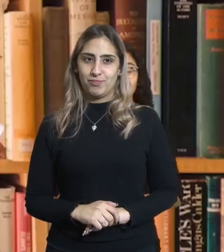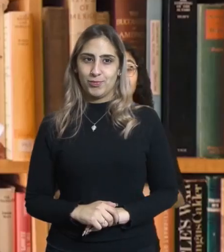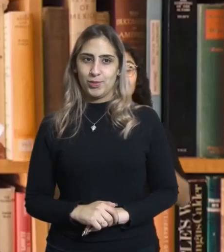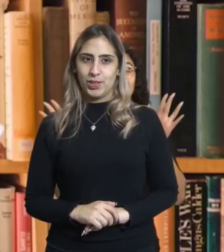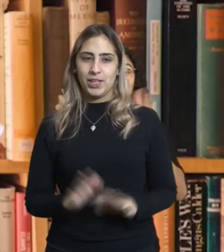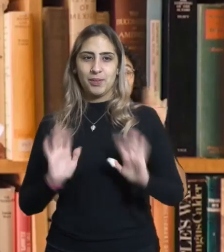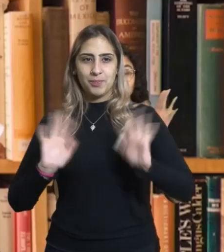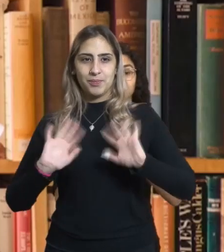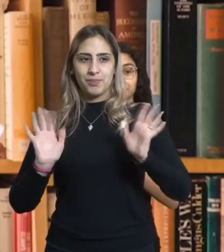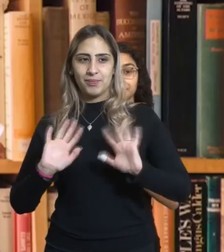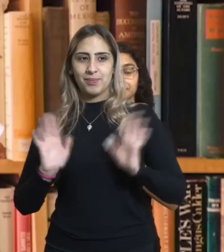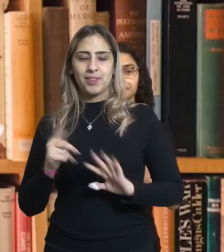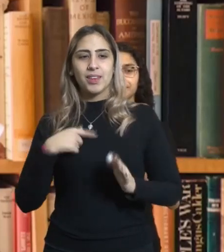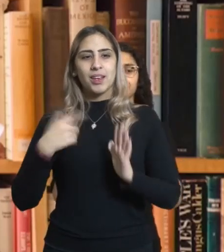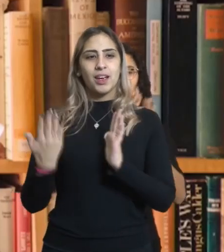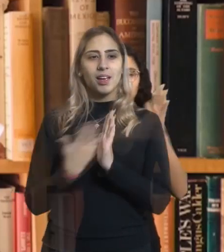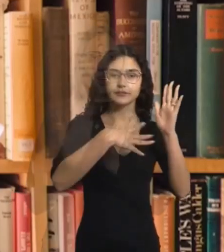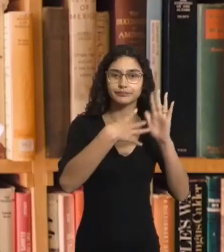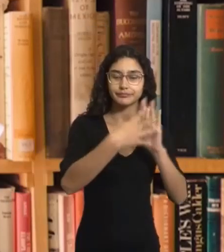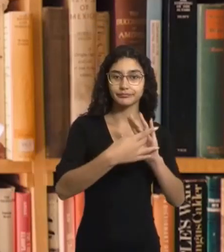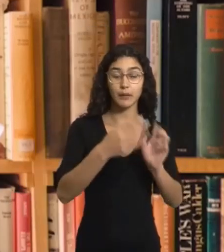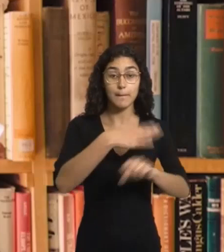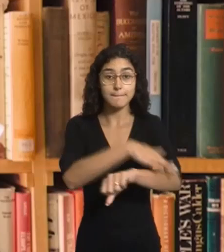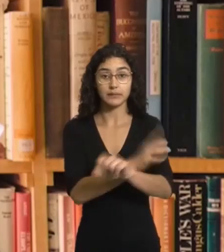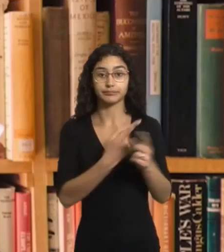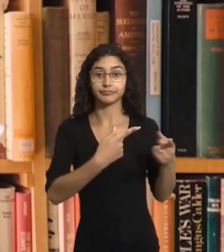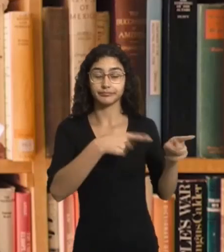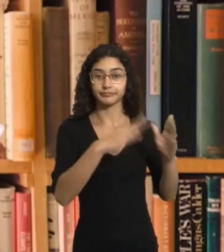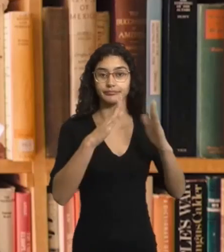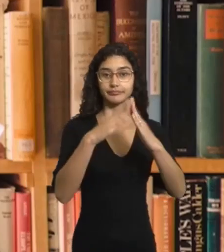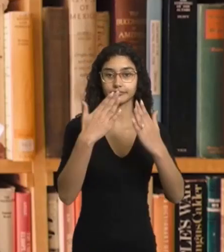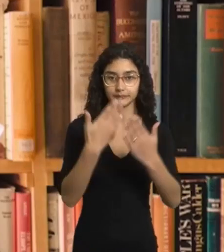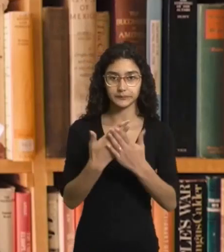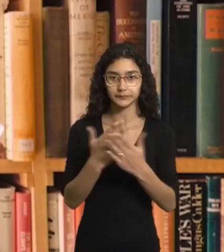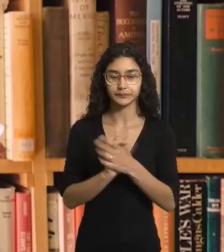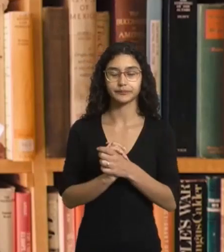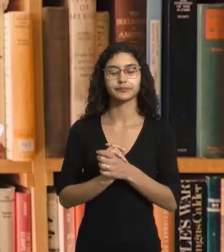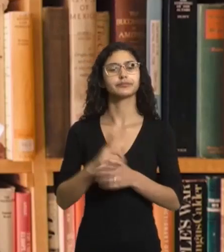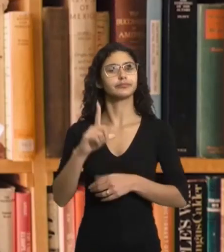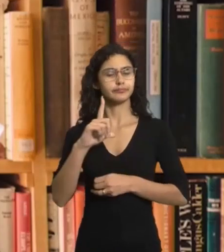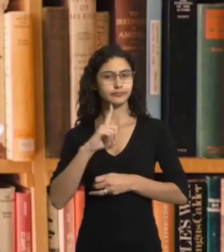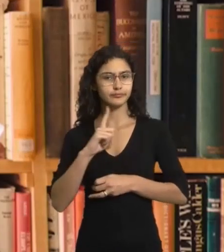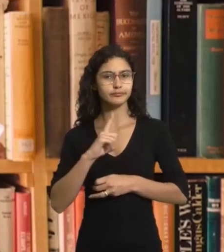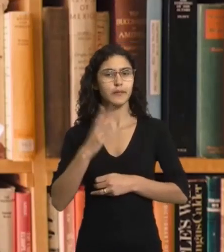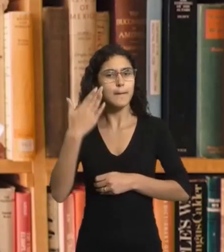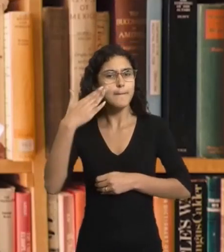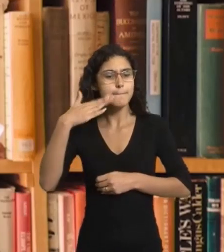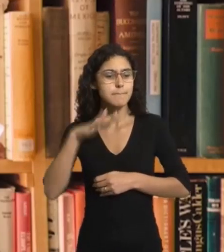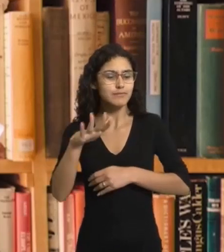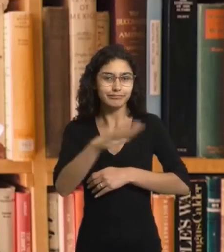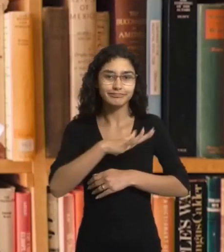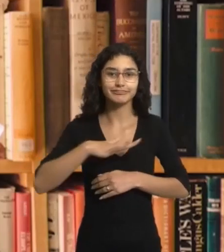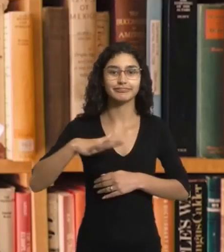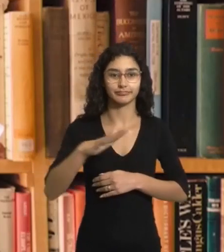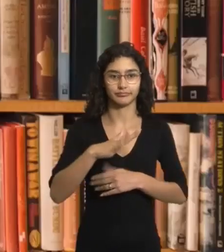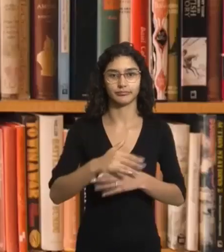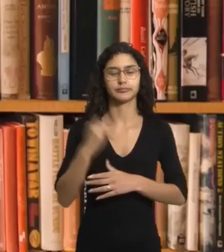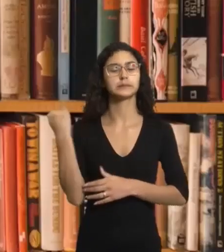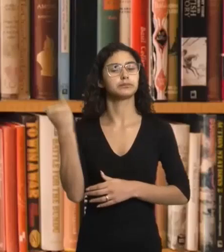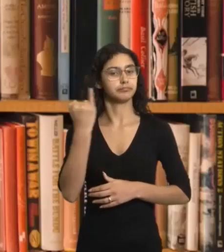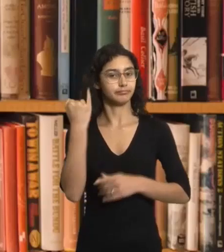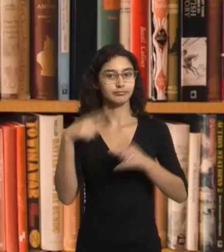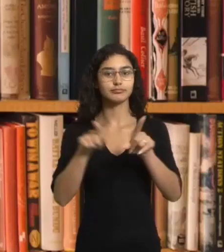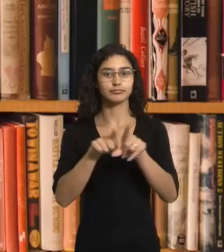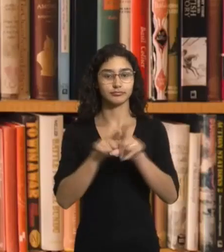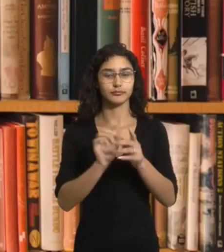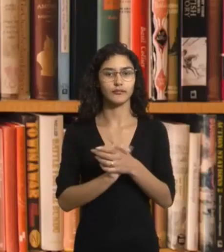Olá! A agenda antirracista das escolas ganha cada vez mais espaço e importância.